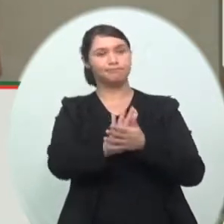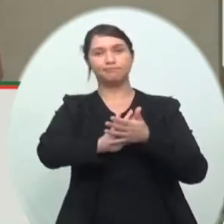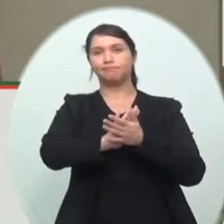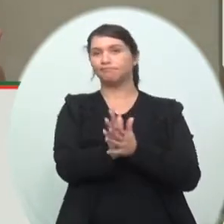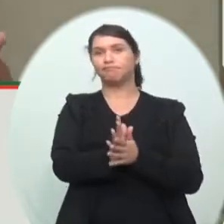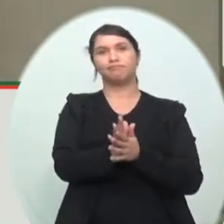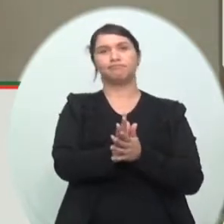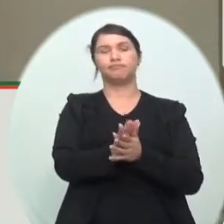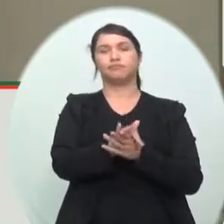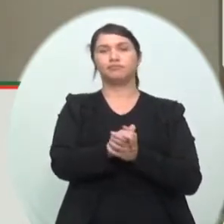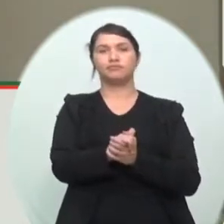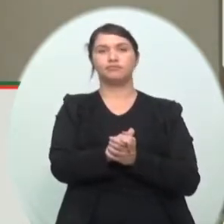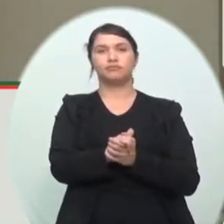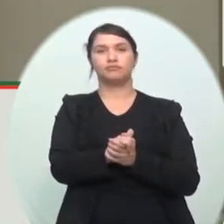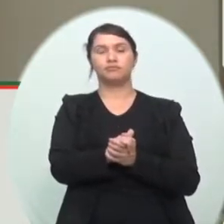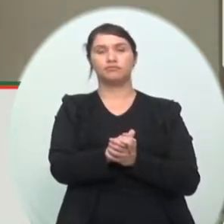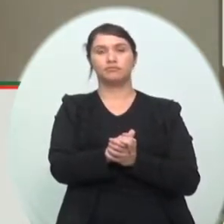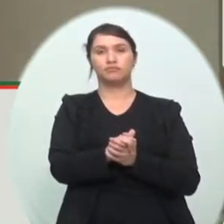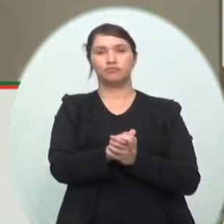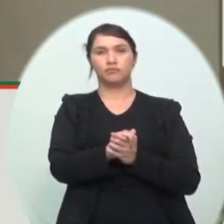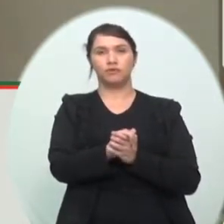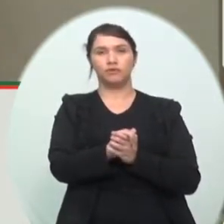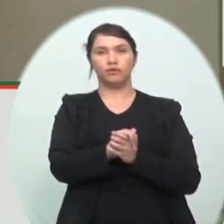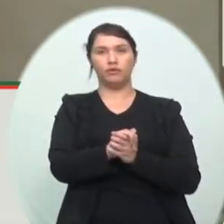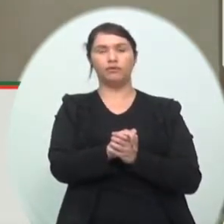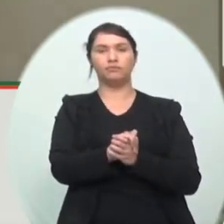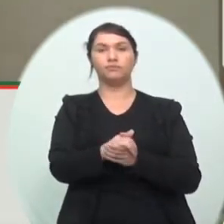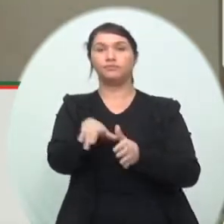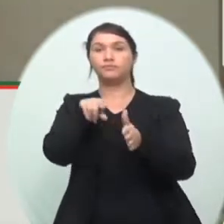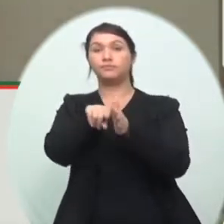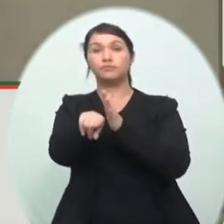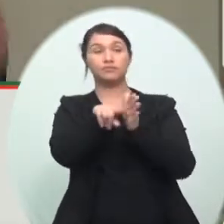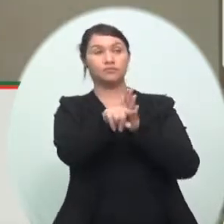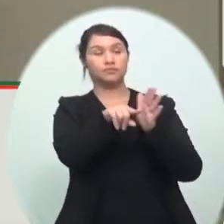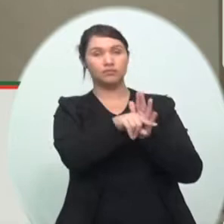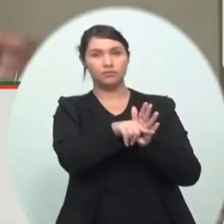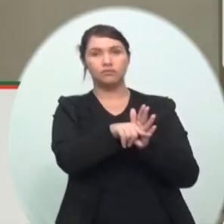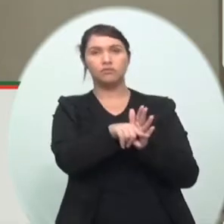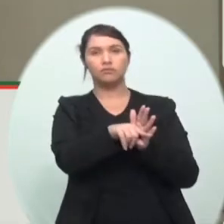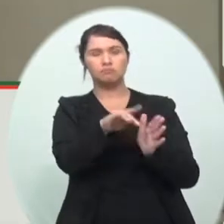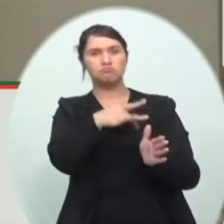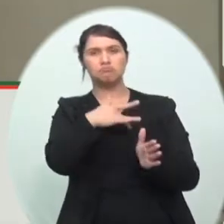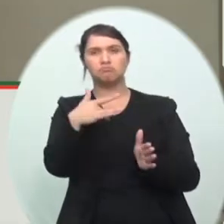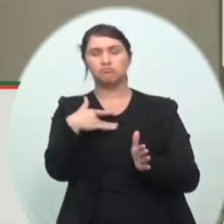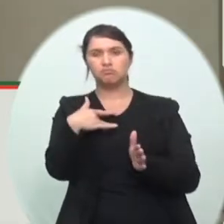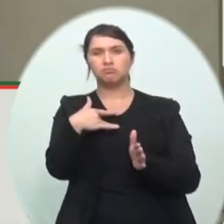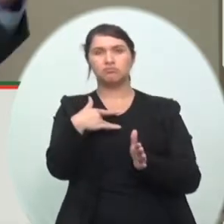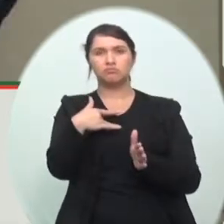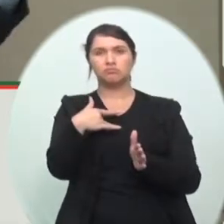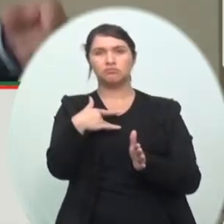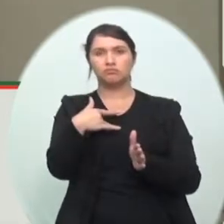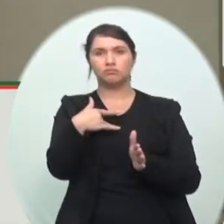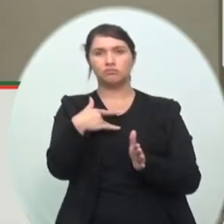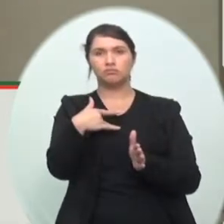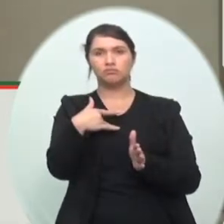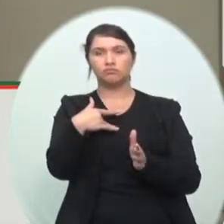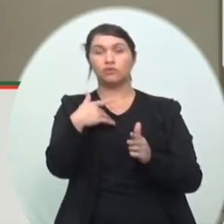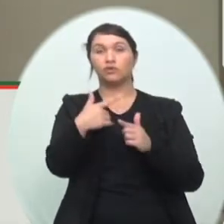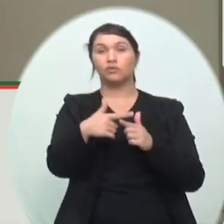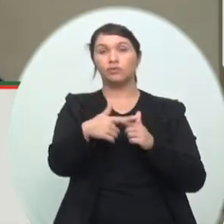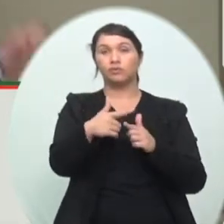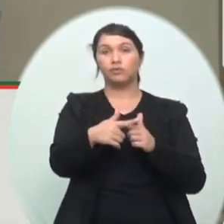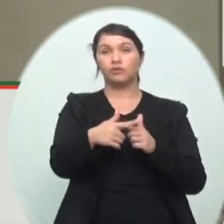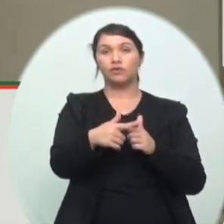Situações de exames que está sobrando lá ultrassom, tem vagas e não tem o paciente para ser